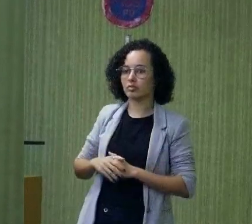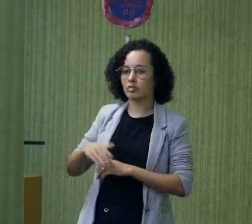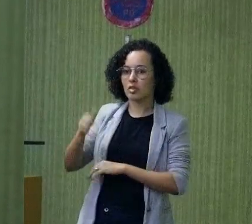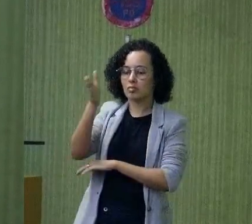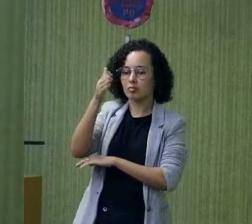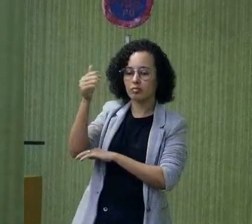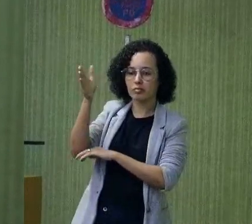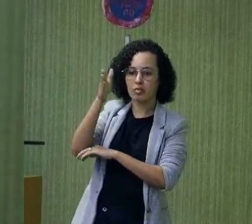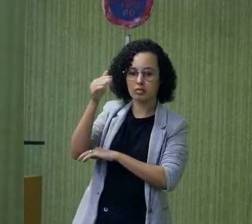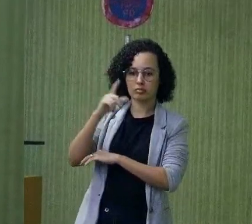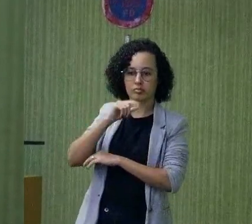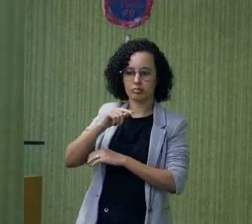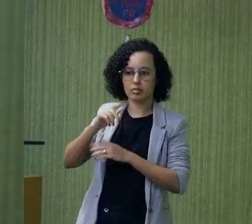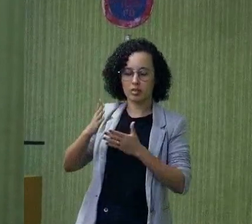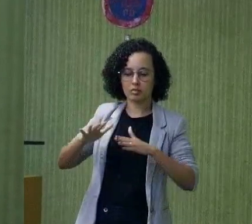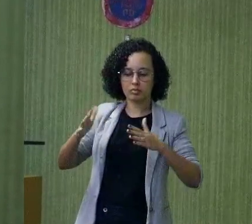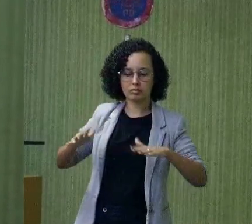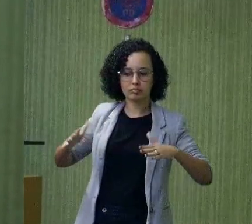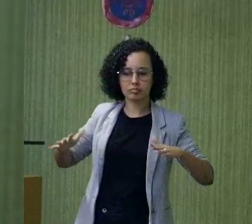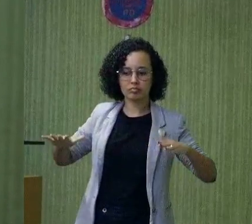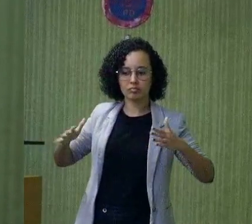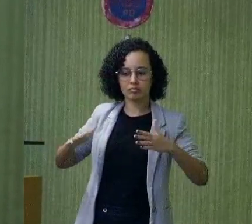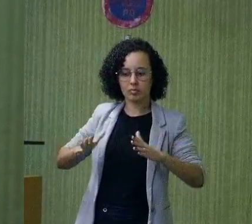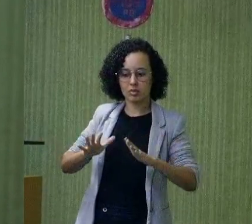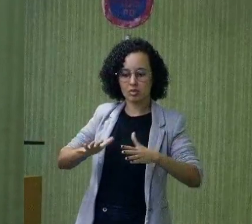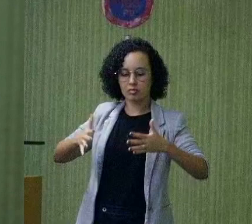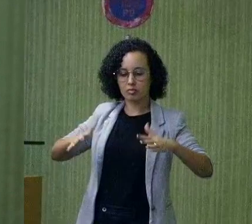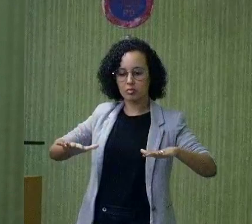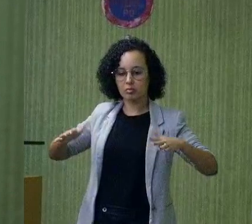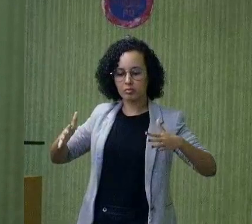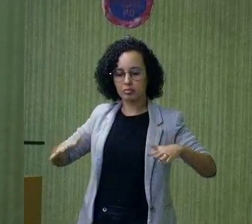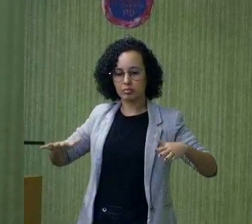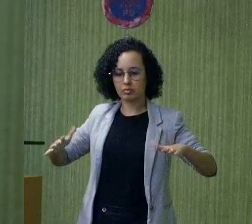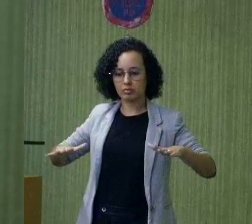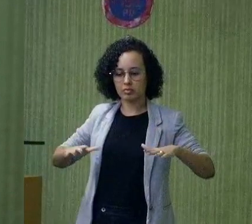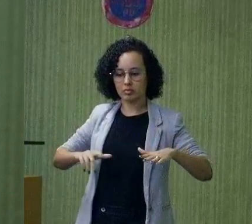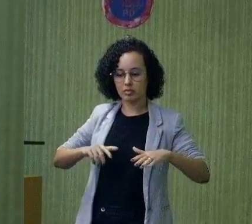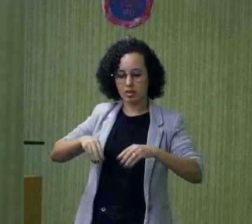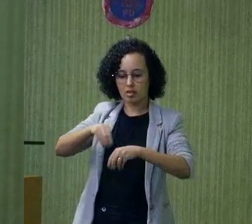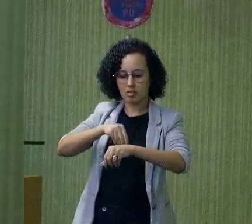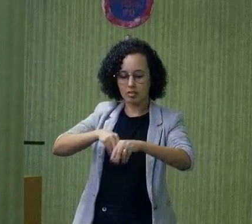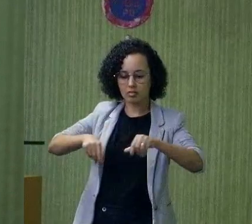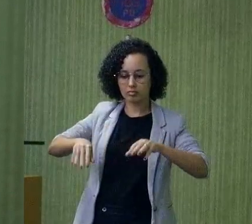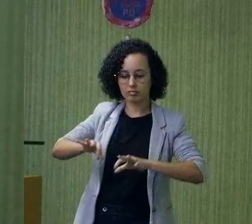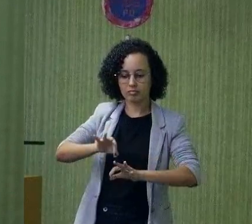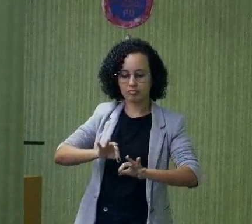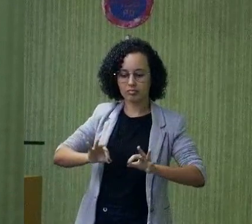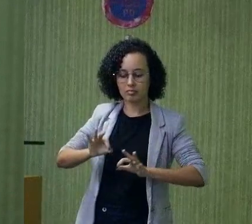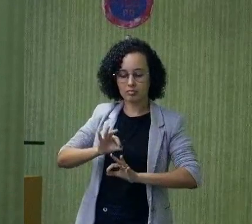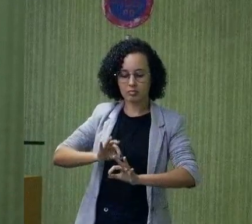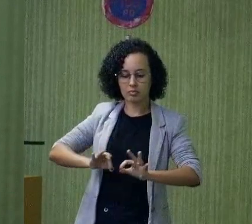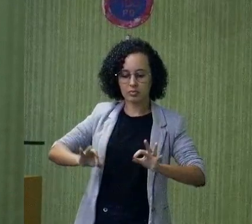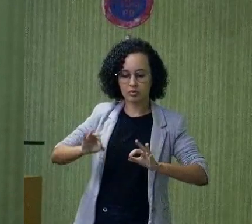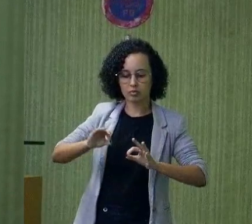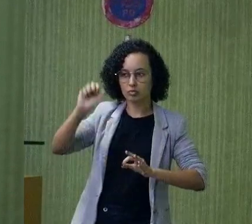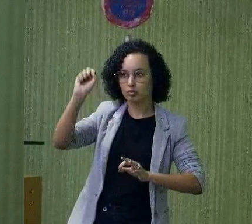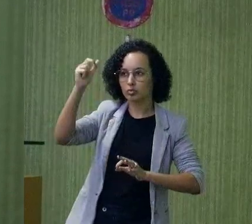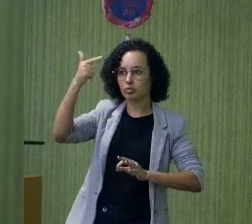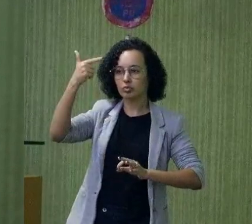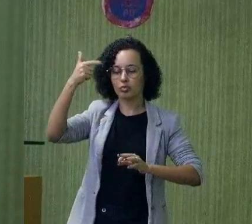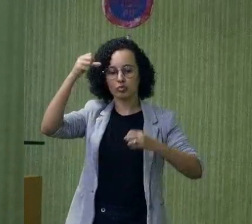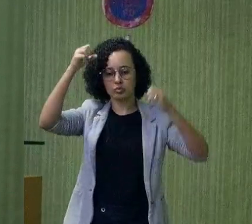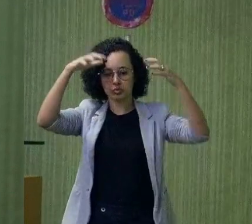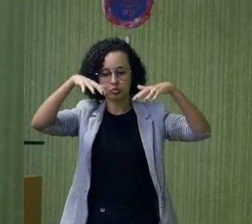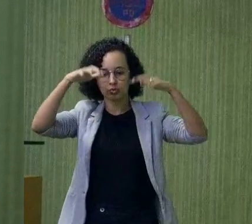estações se sucedem as águas grandes lambem a terra preparando o chão sol e chuva e as